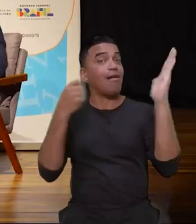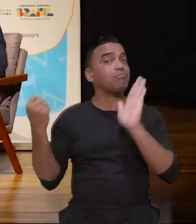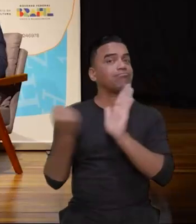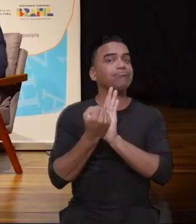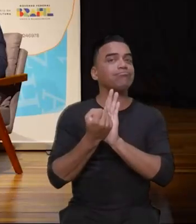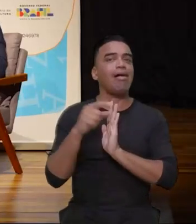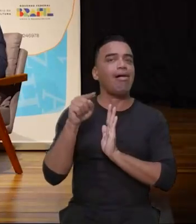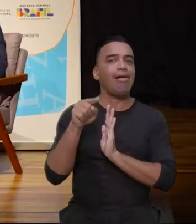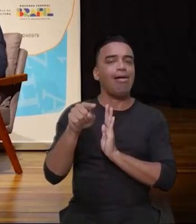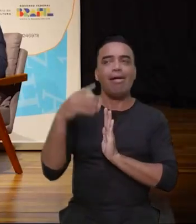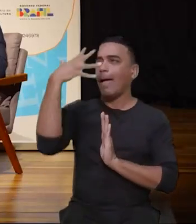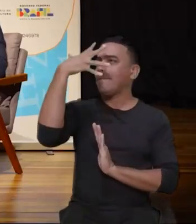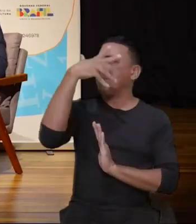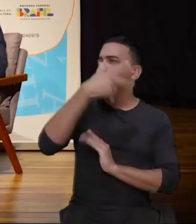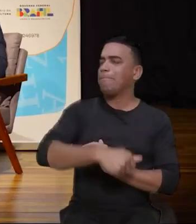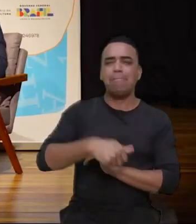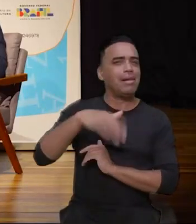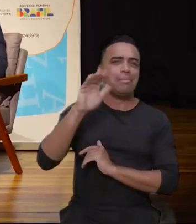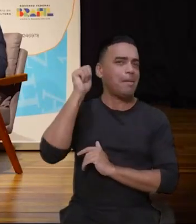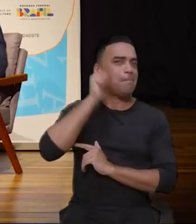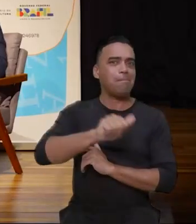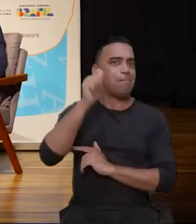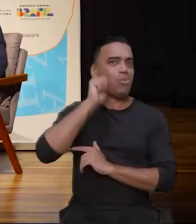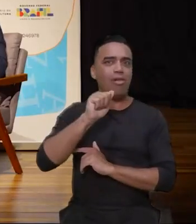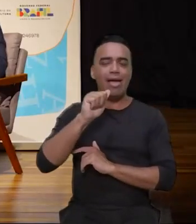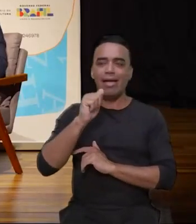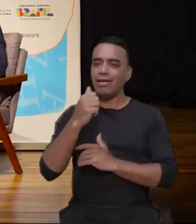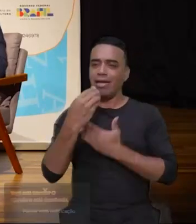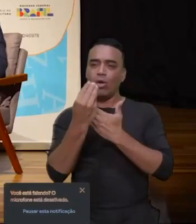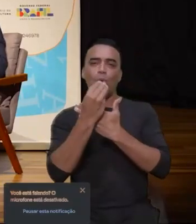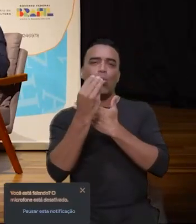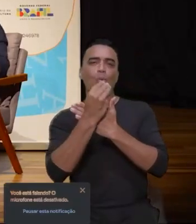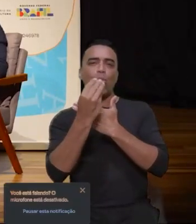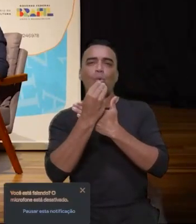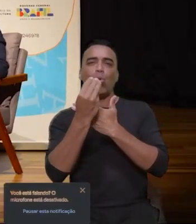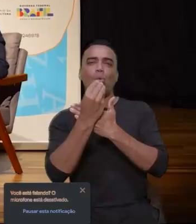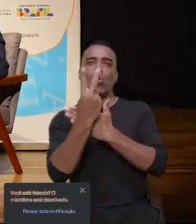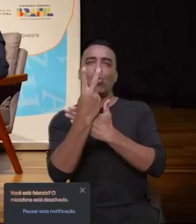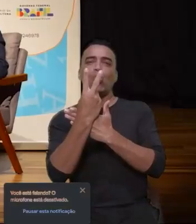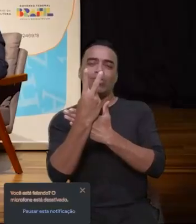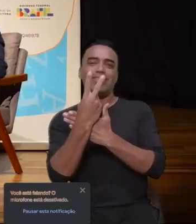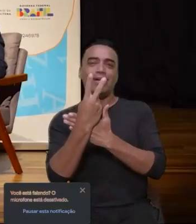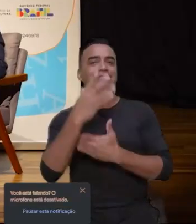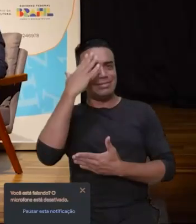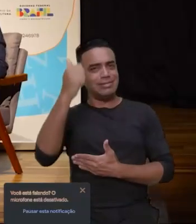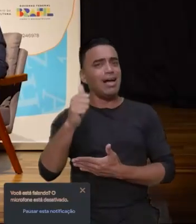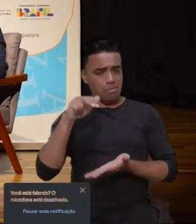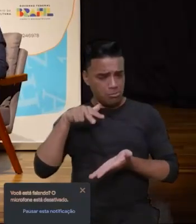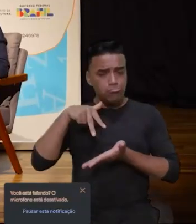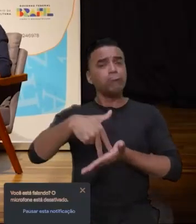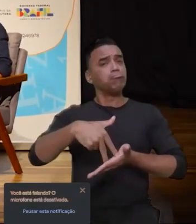simboliza a beleza. É uma mulher que se cuida, é uma mulher que sabe, inclusive,